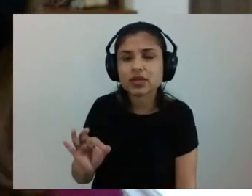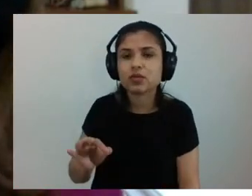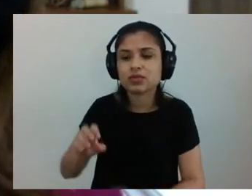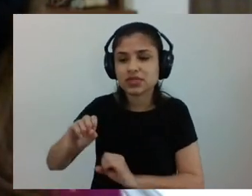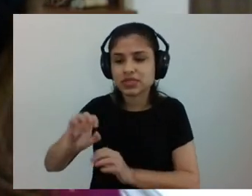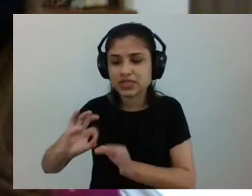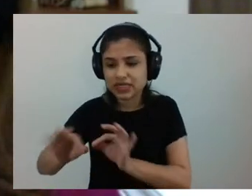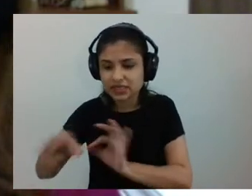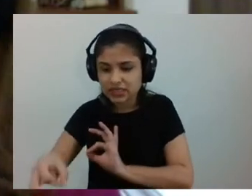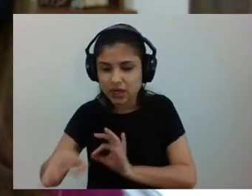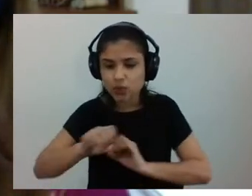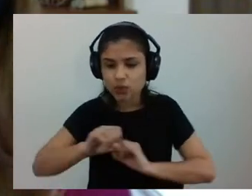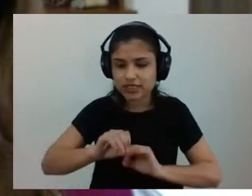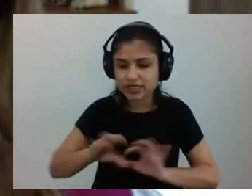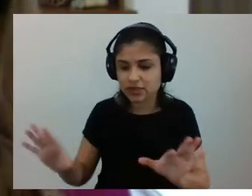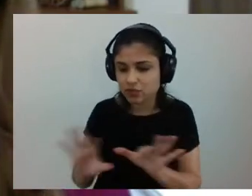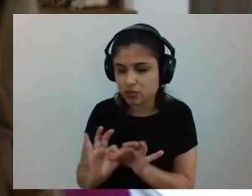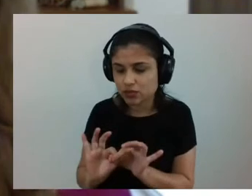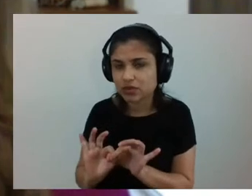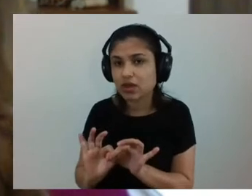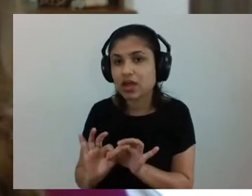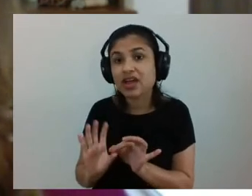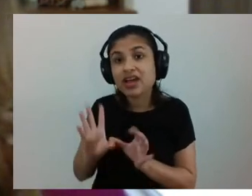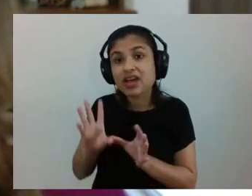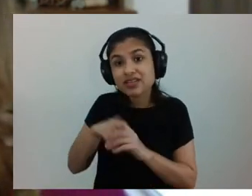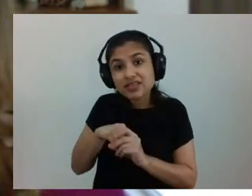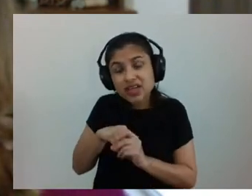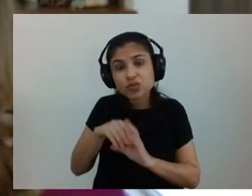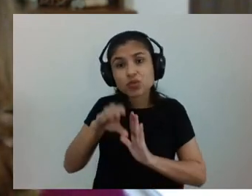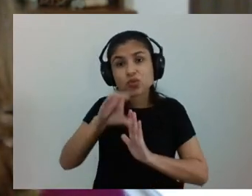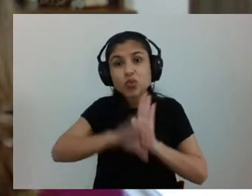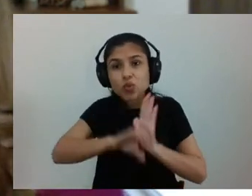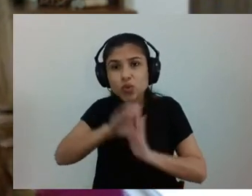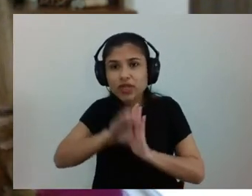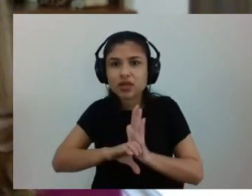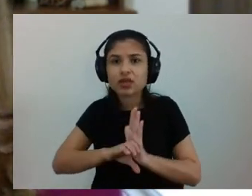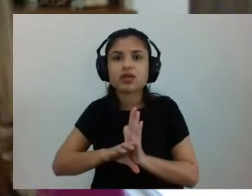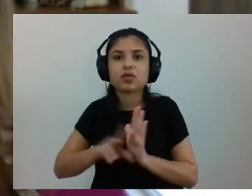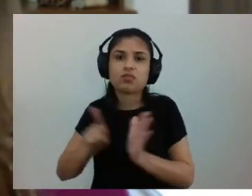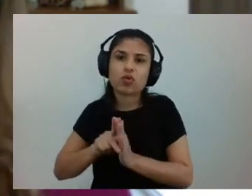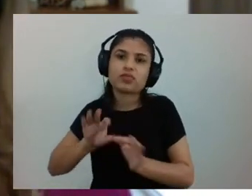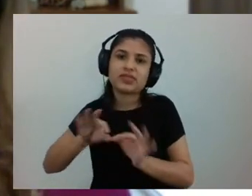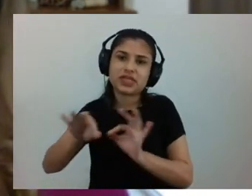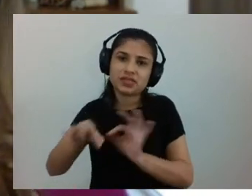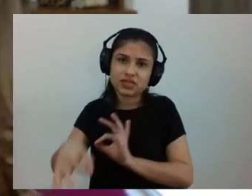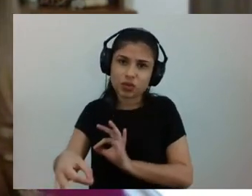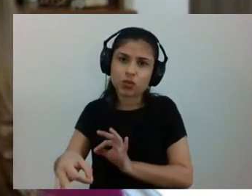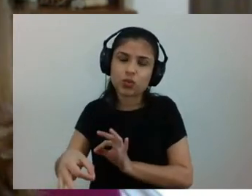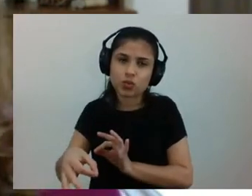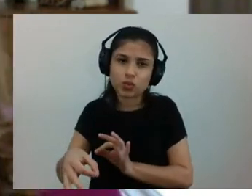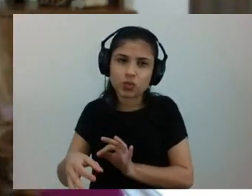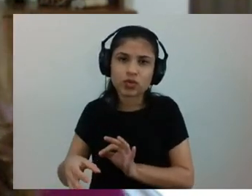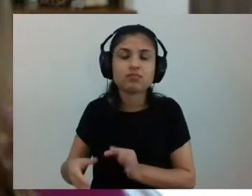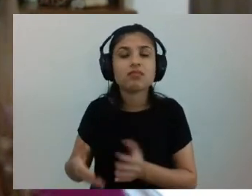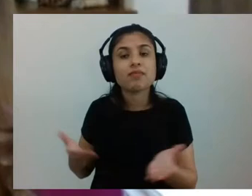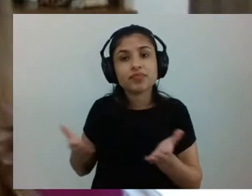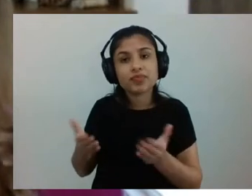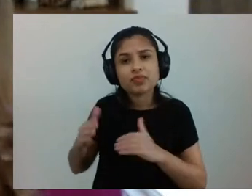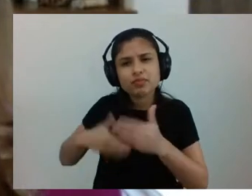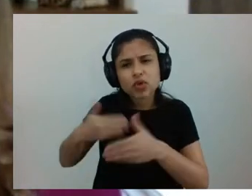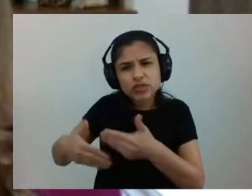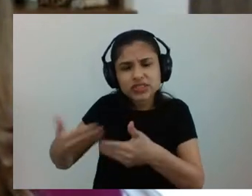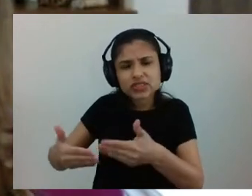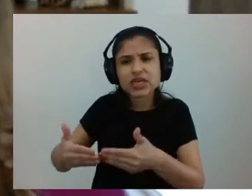ensino integrado na curricularização das atividades de extensão. Então, esse processo de construção que já deveria ter